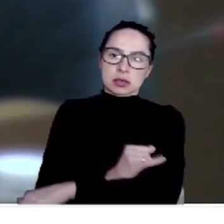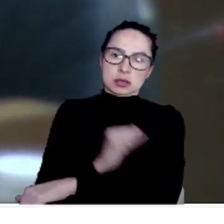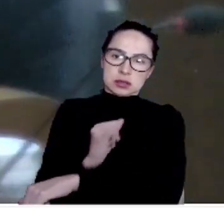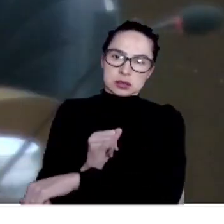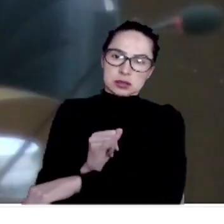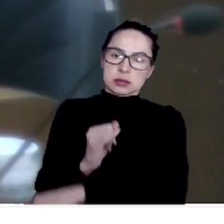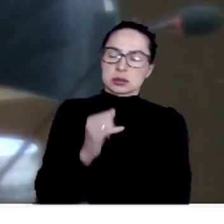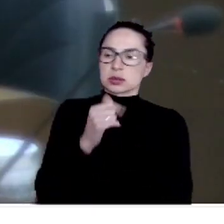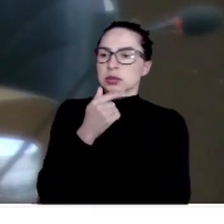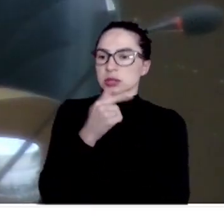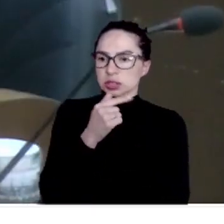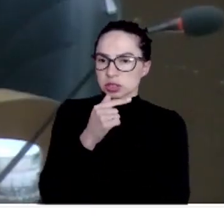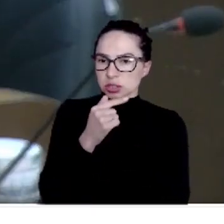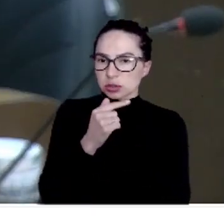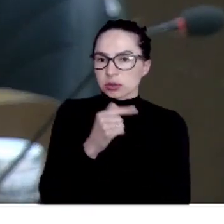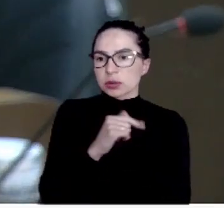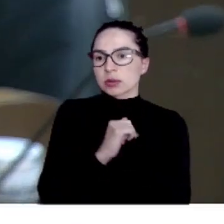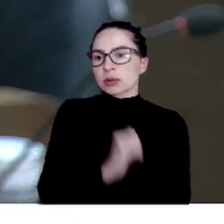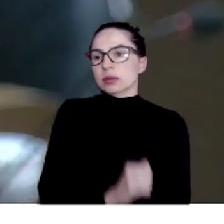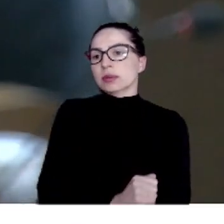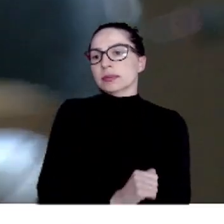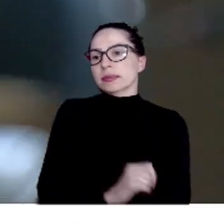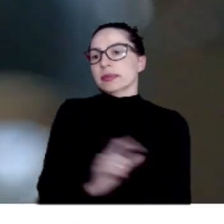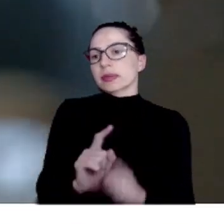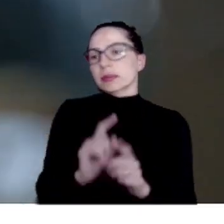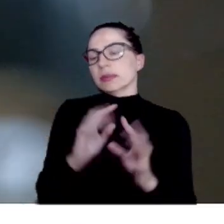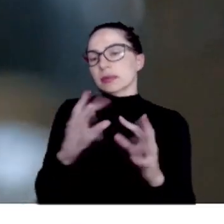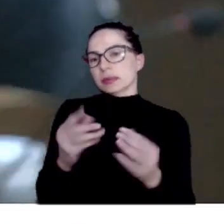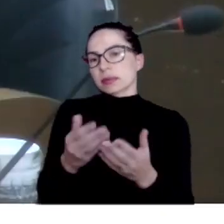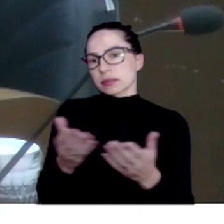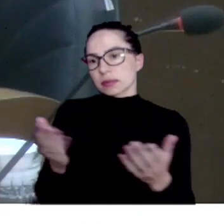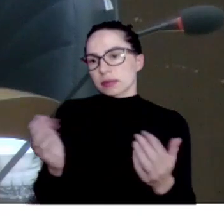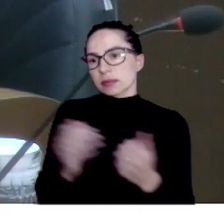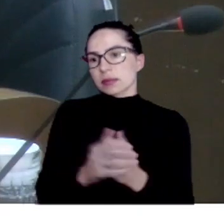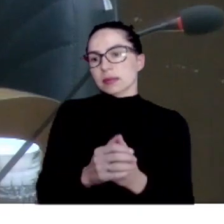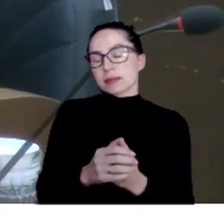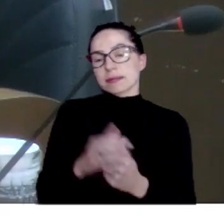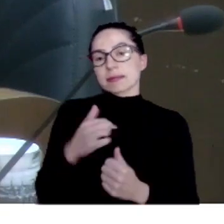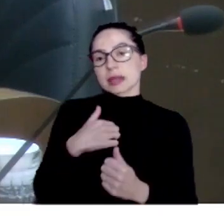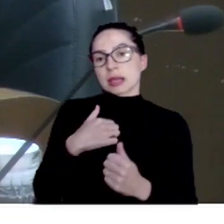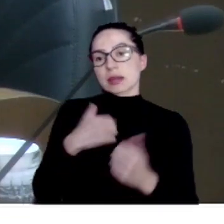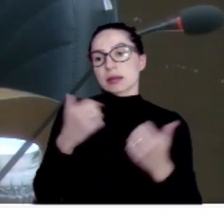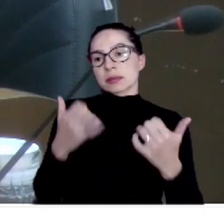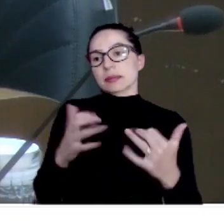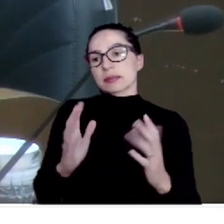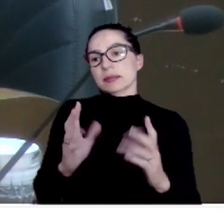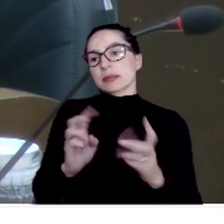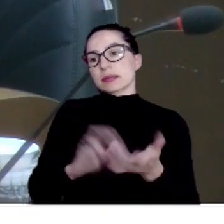Gilson Pelizaro e dos demais. Como eu disse pela manhã,